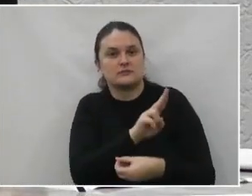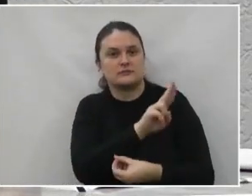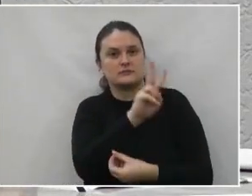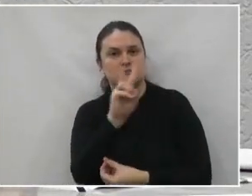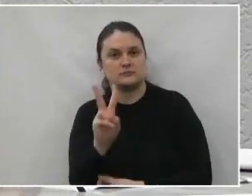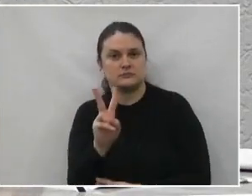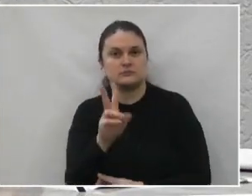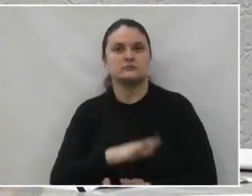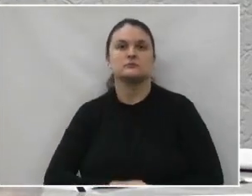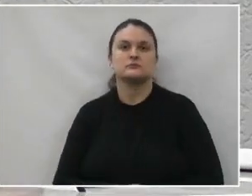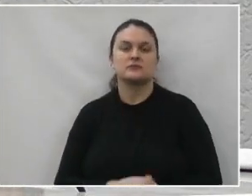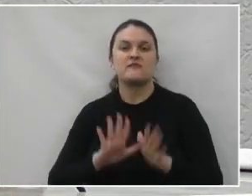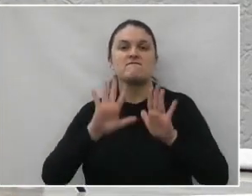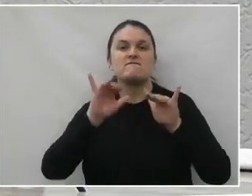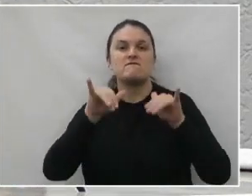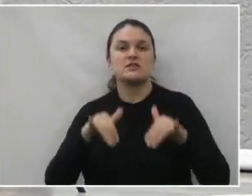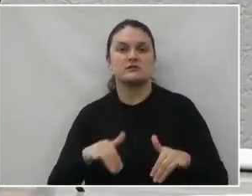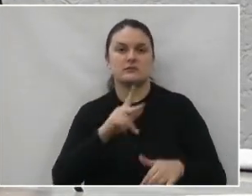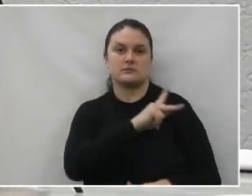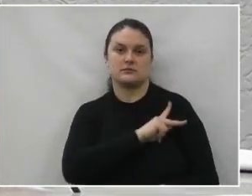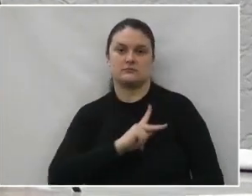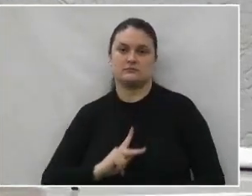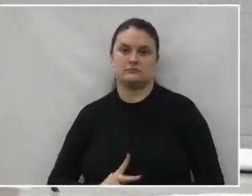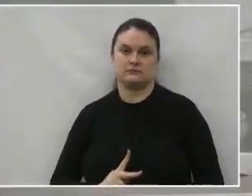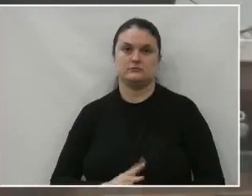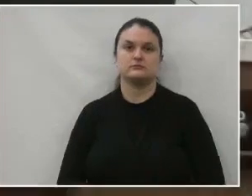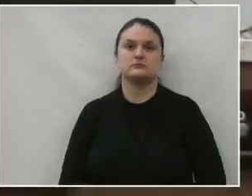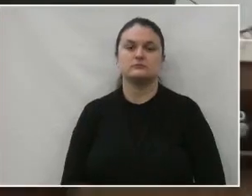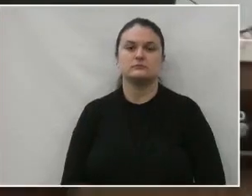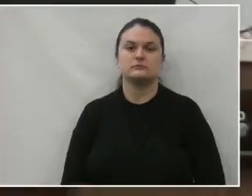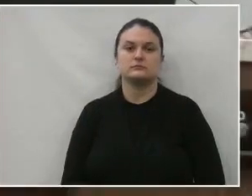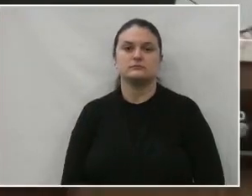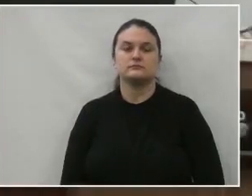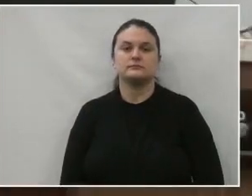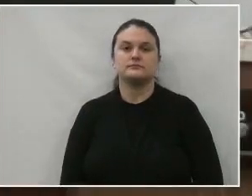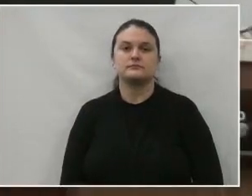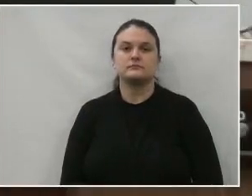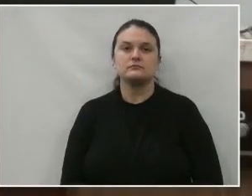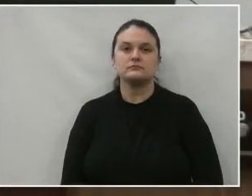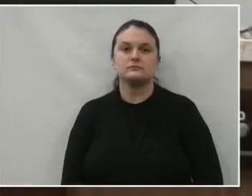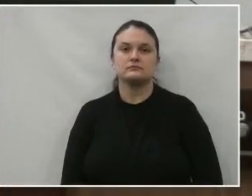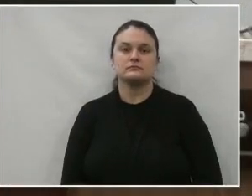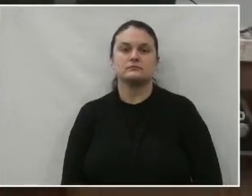Vitória. Fim do expediente, senhor presidente.